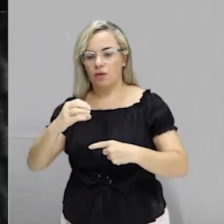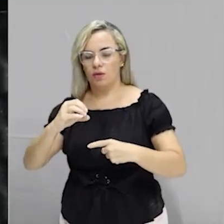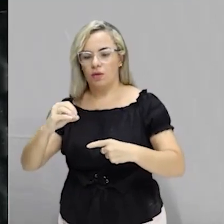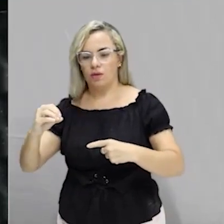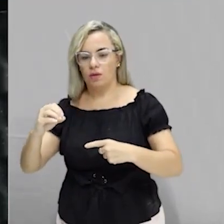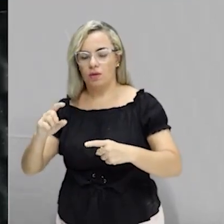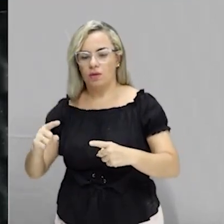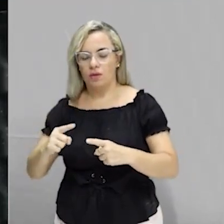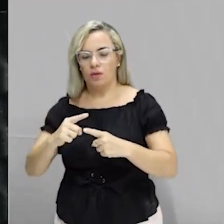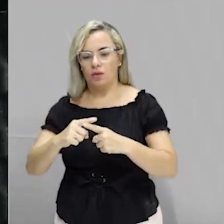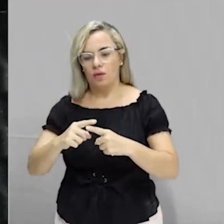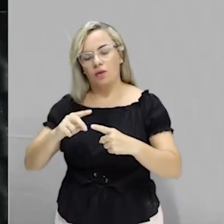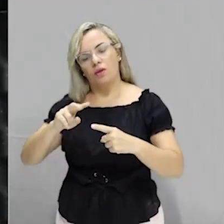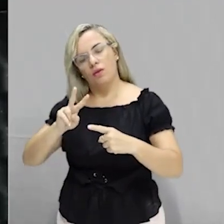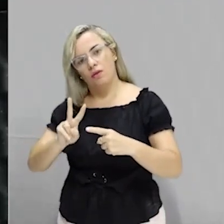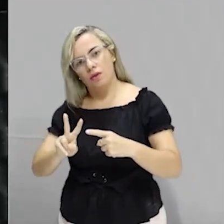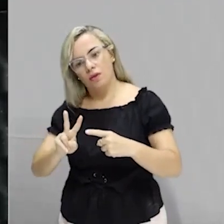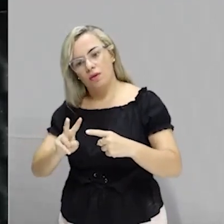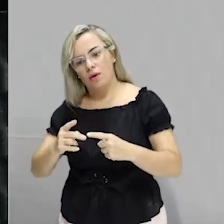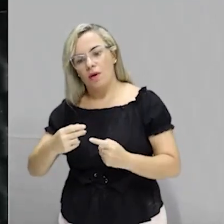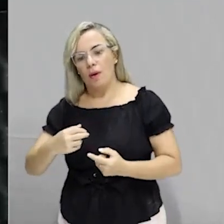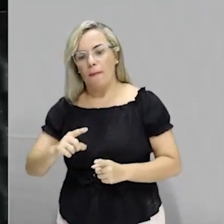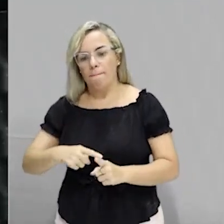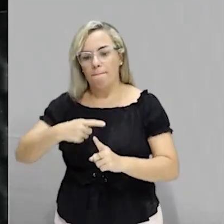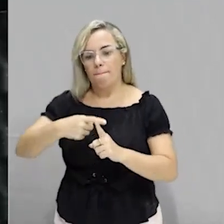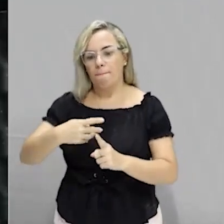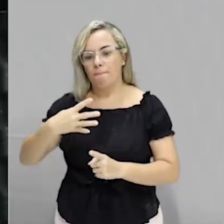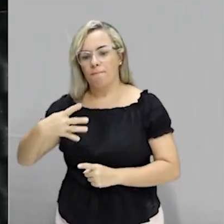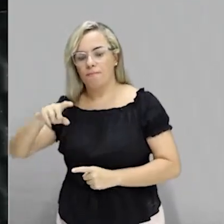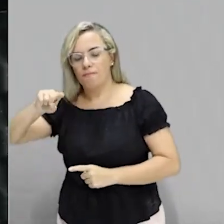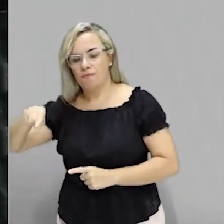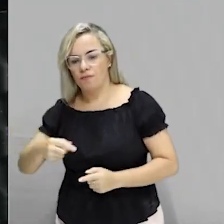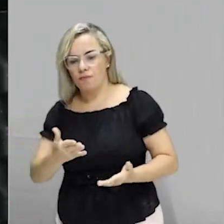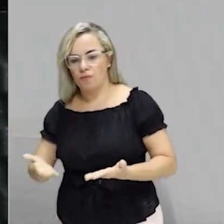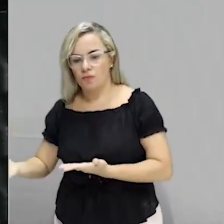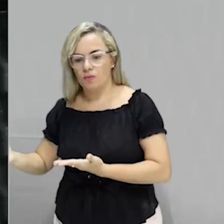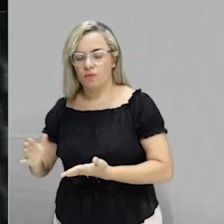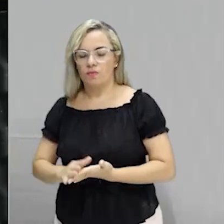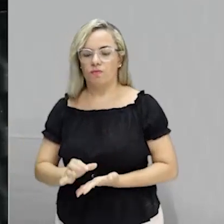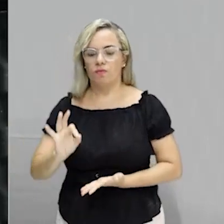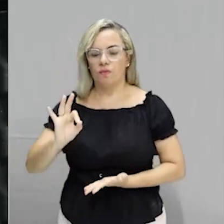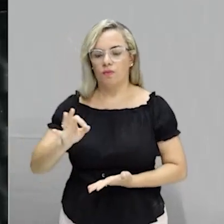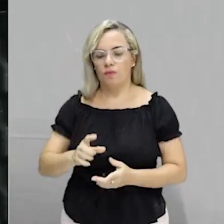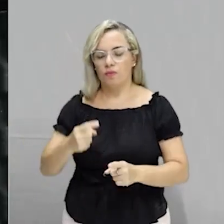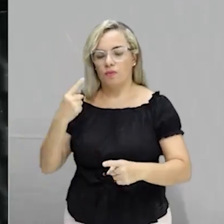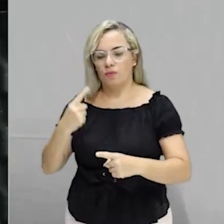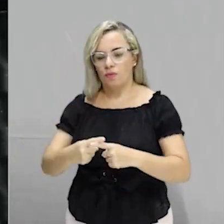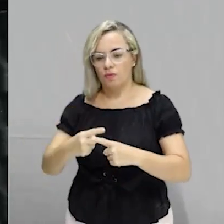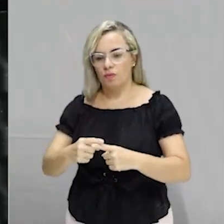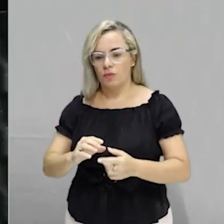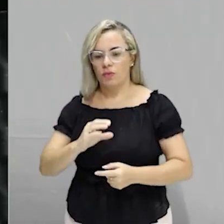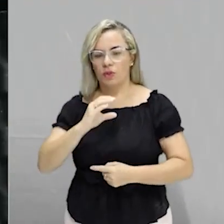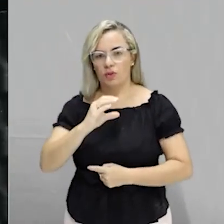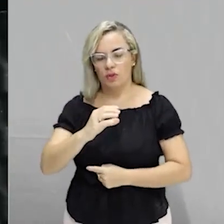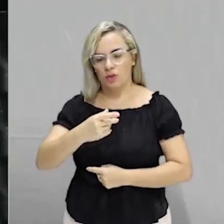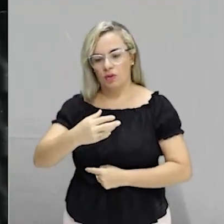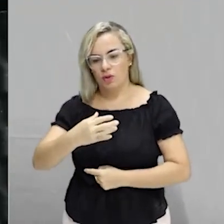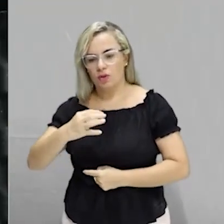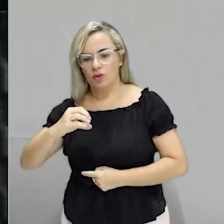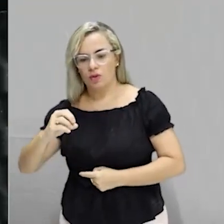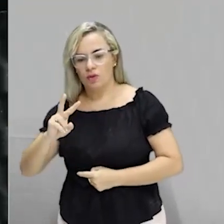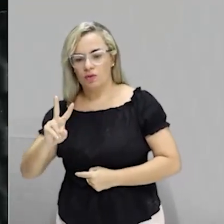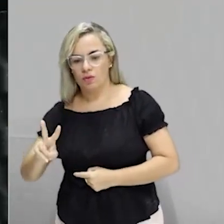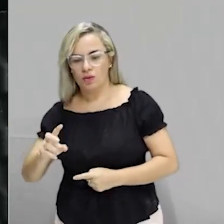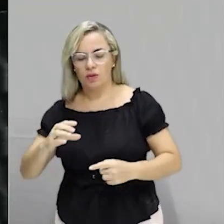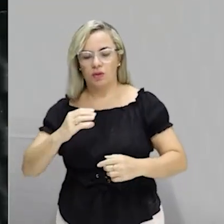igual a C mais 4.000. E é justamente desse jeito, ó, que nós vamos escrever. Por que disso? Porque eu já substituo uma